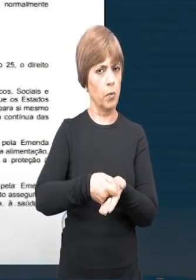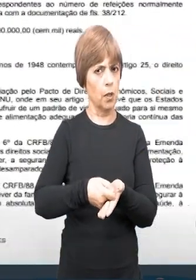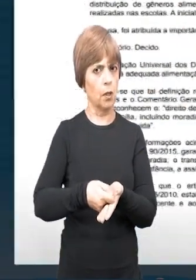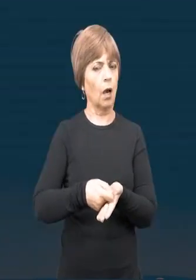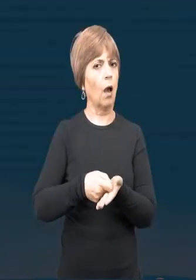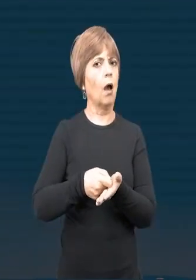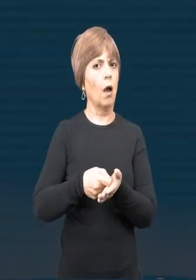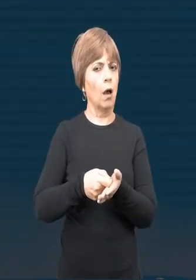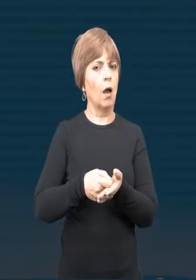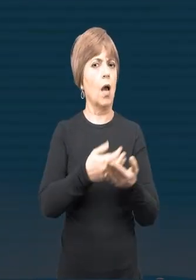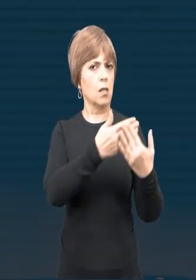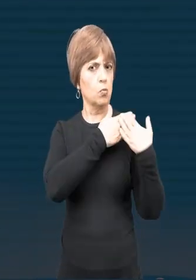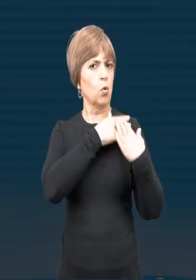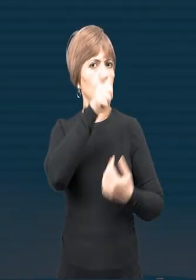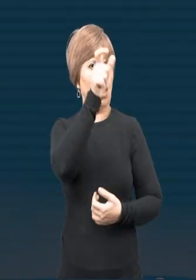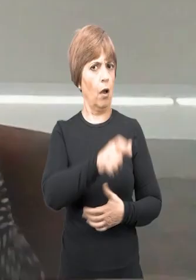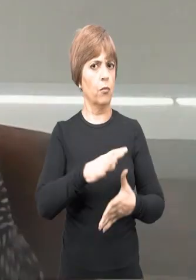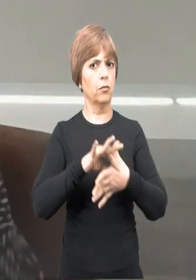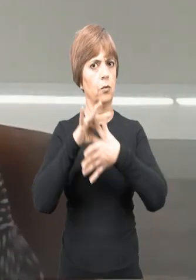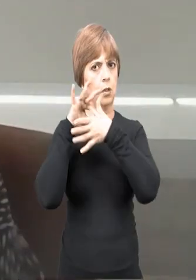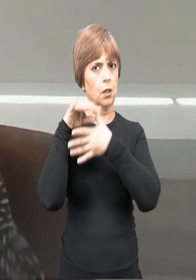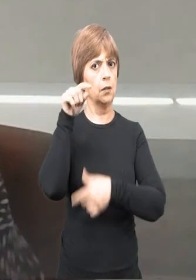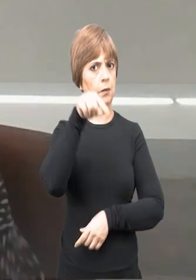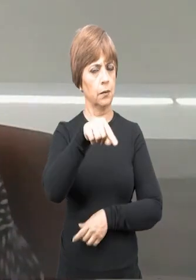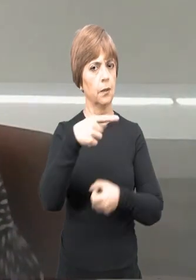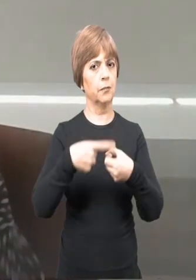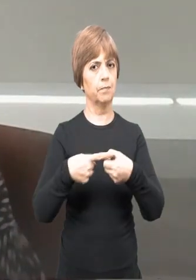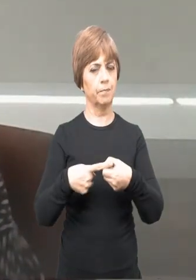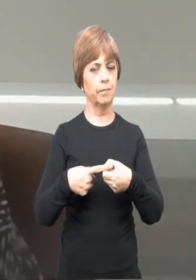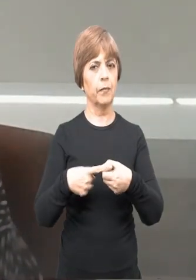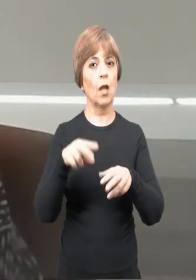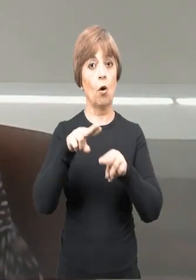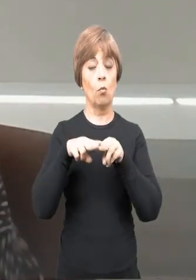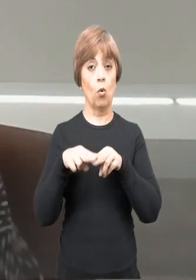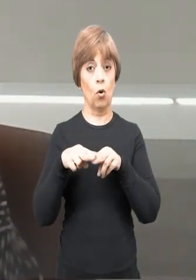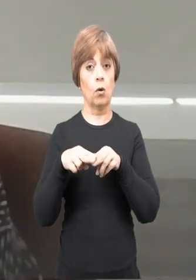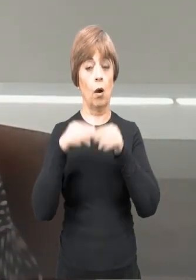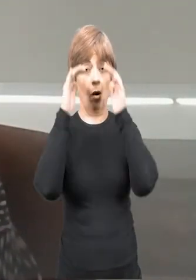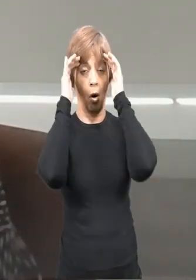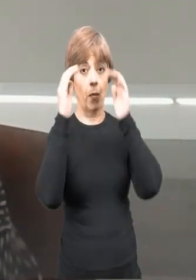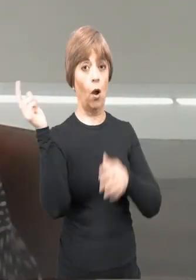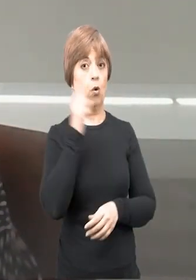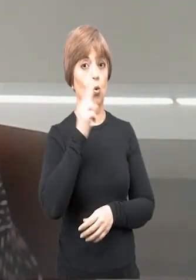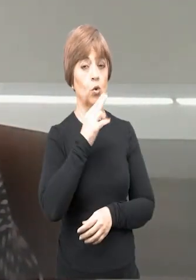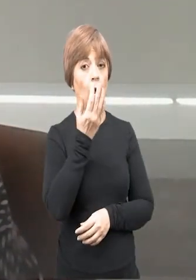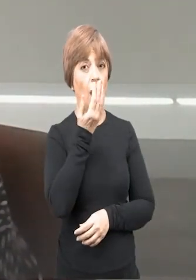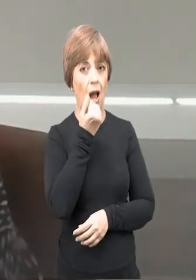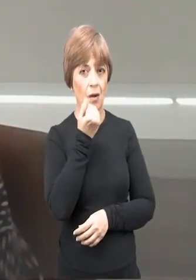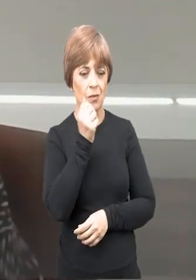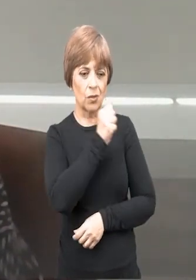Então, esperamos que com a tutela de urgência, a alimentação